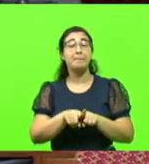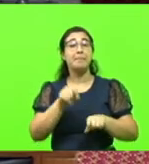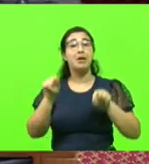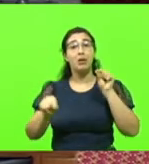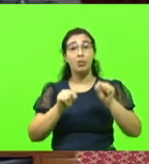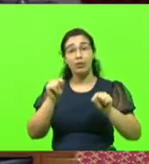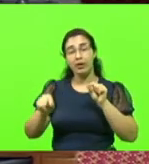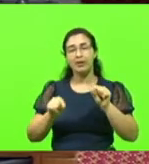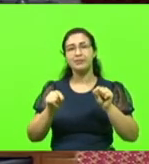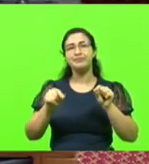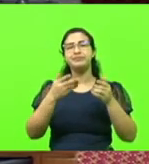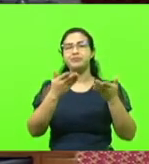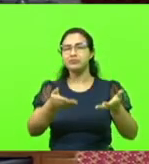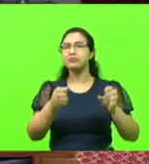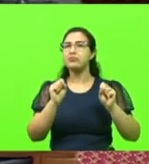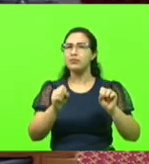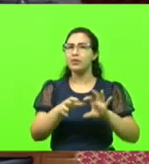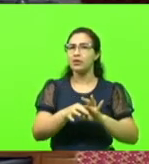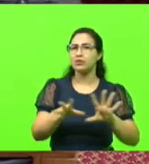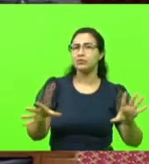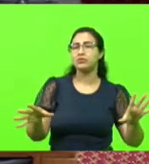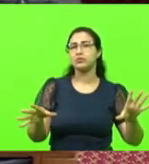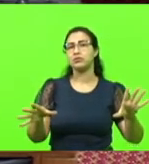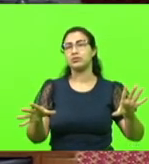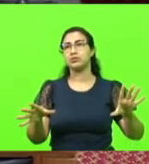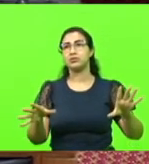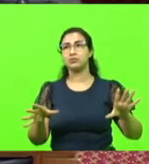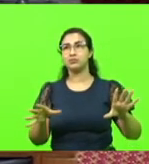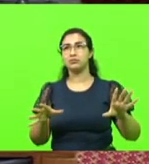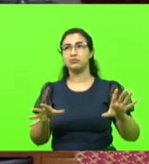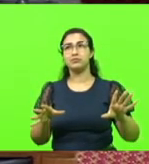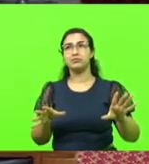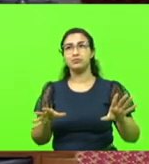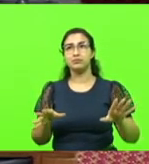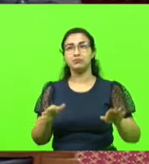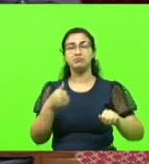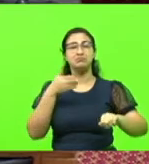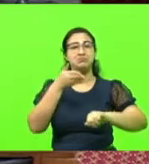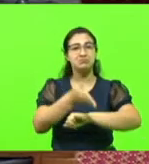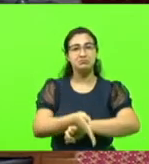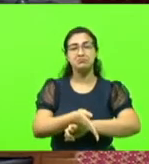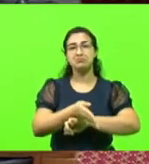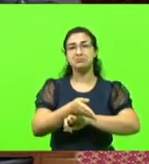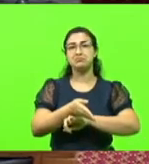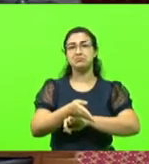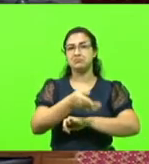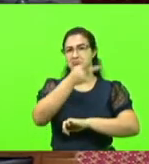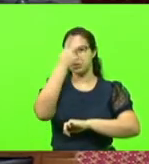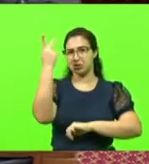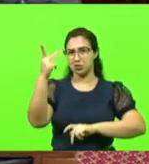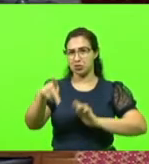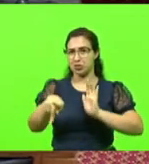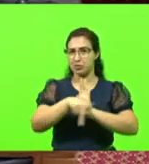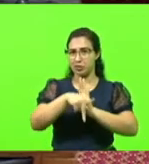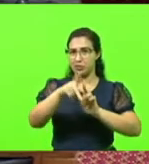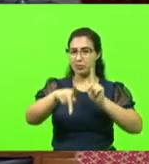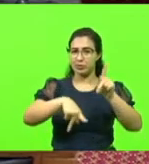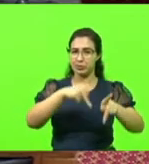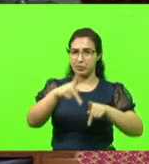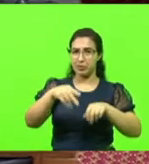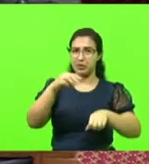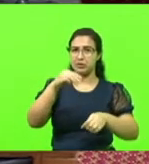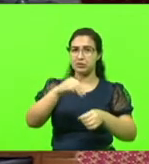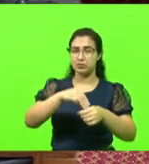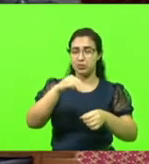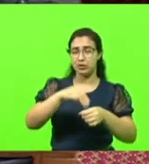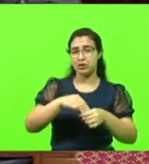que este espaço também seja ocupado tanto pela cidade quanto para a região,